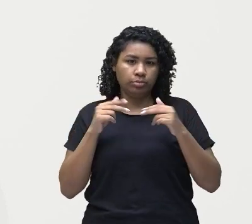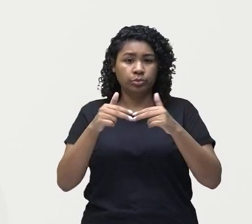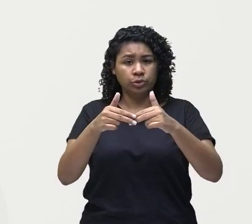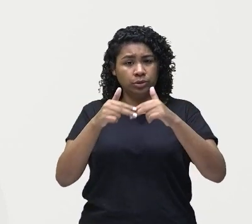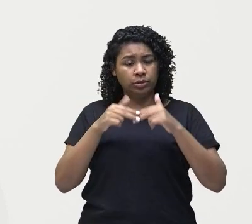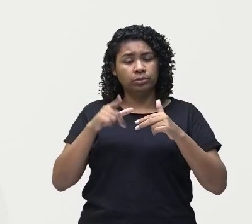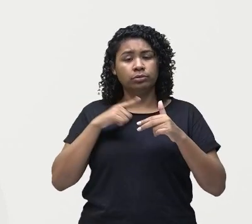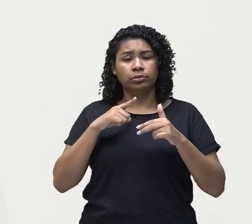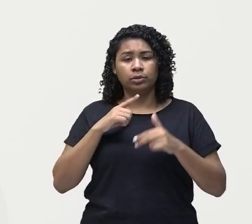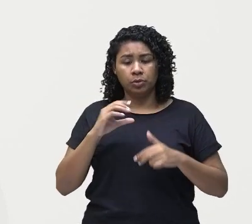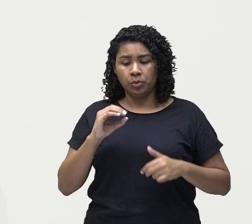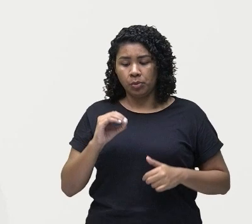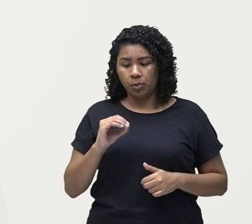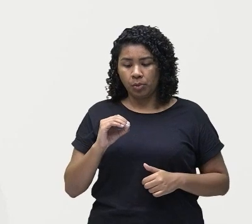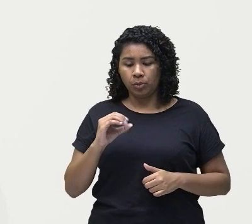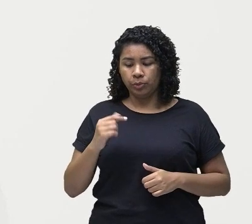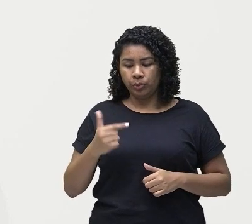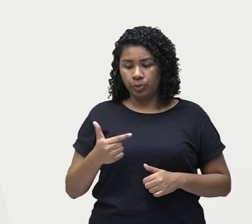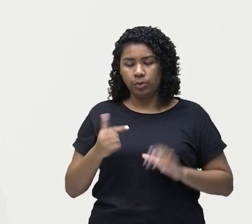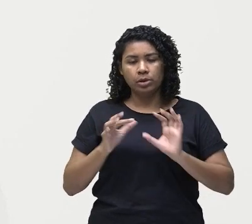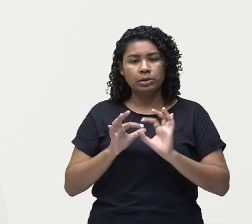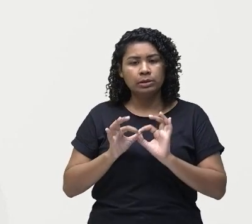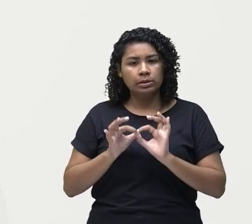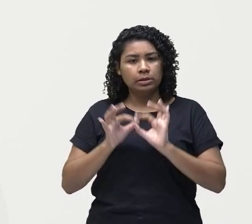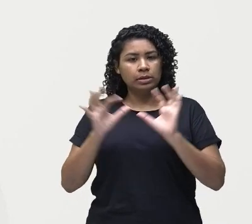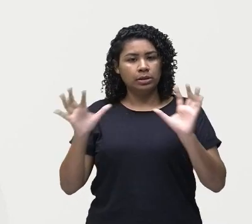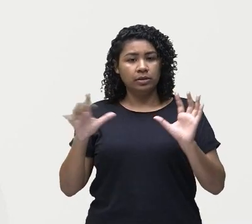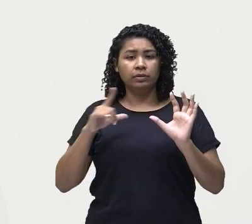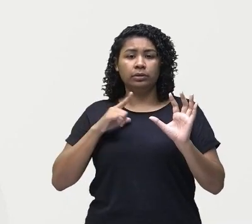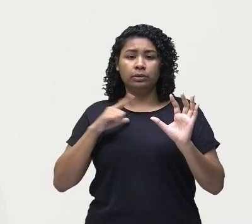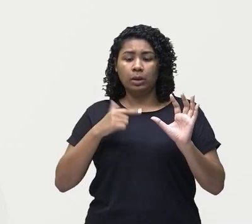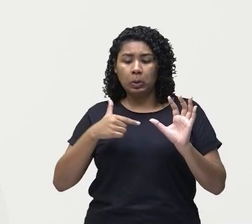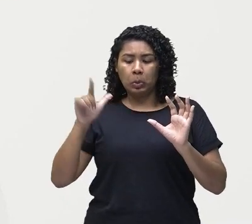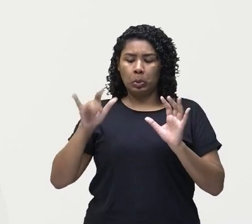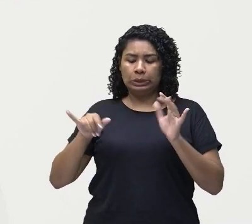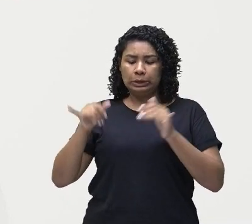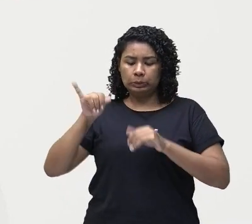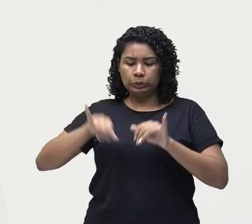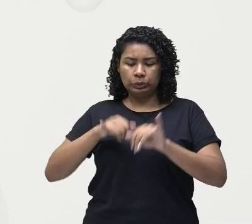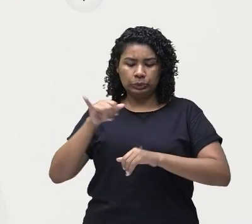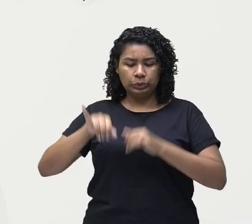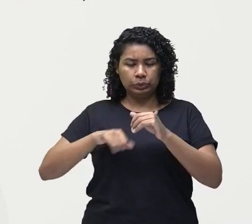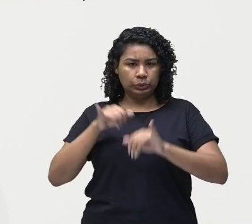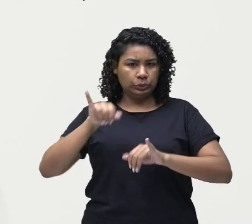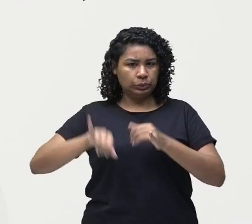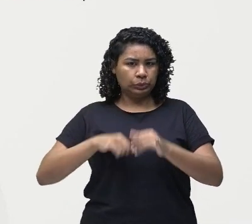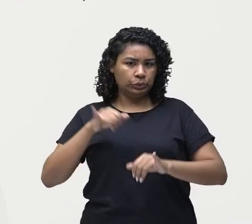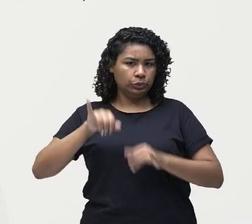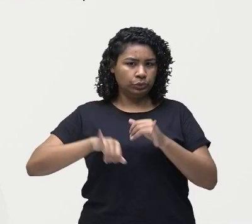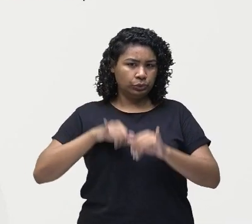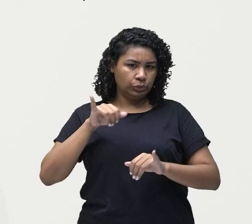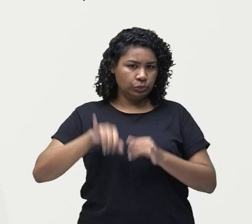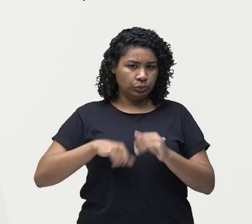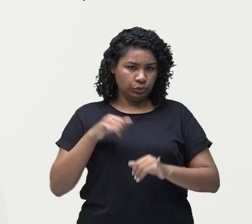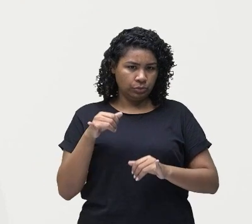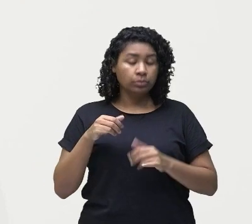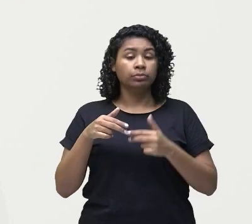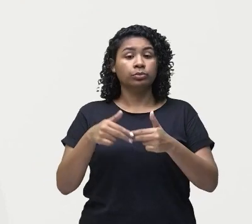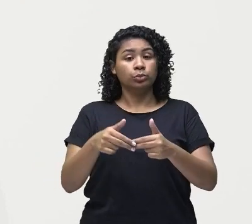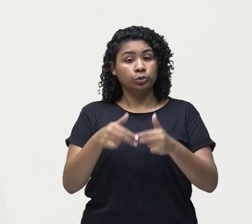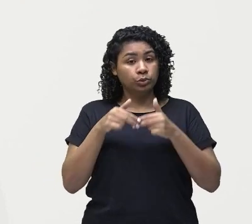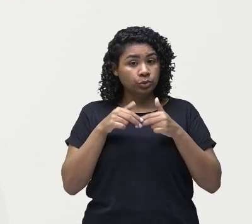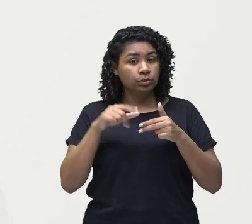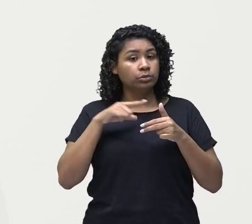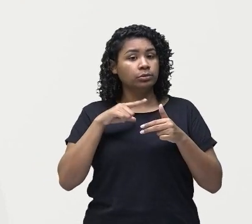o oxigênio livre, que reage em uma segunda etapa com o gás oxigênio. Forma-se, então,